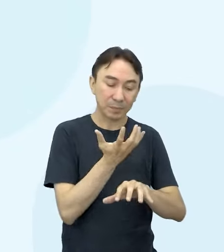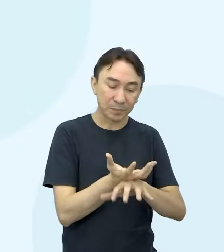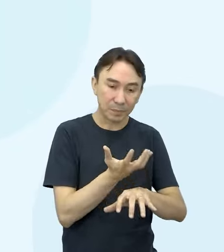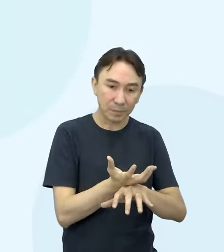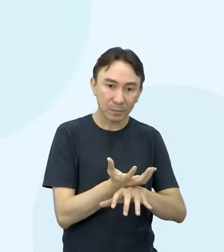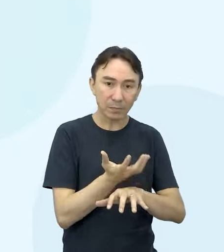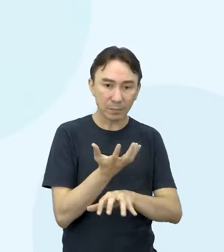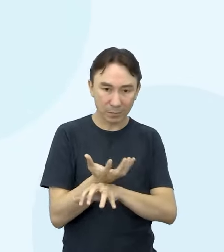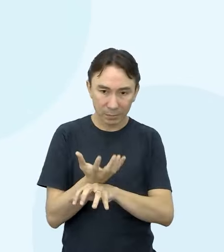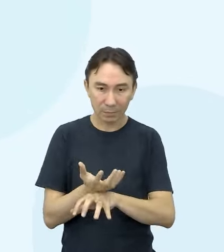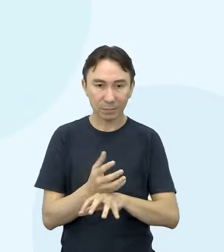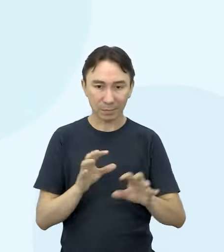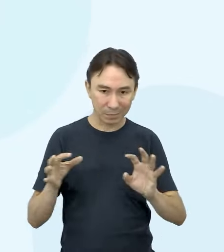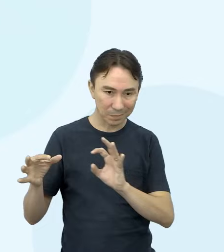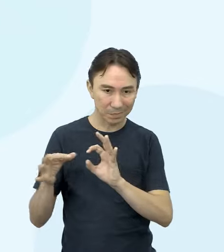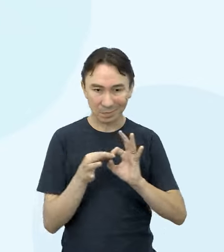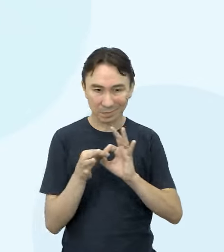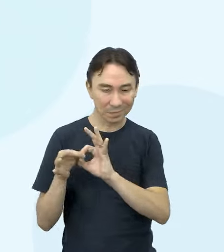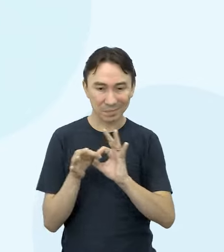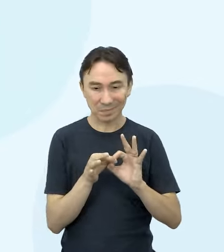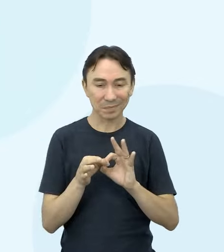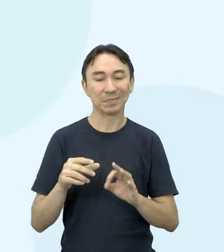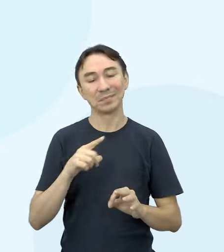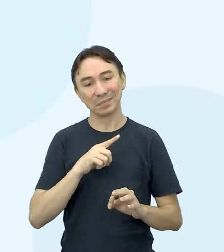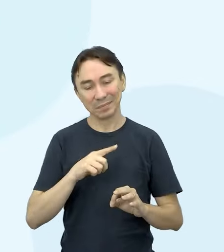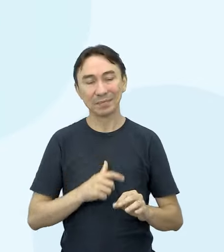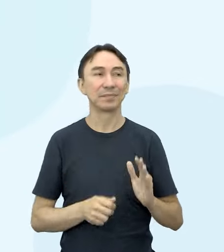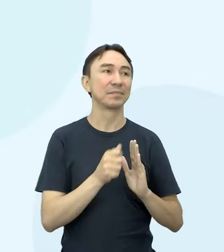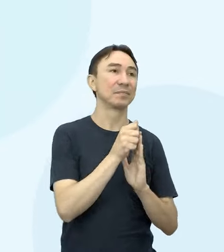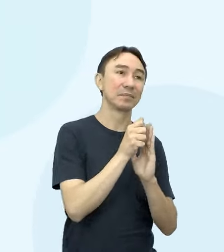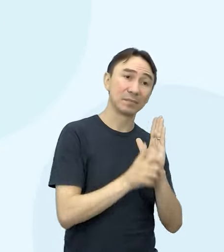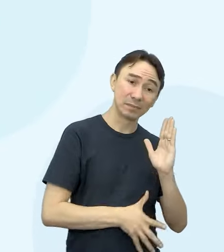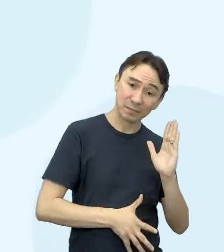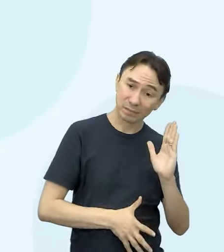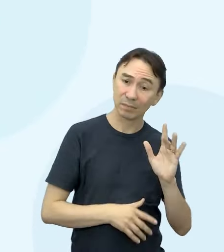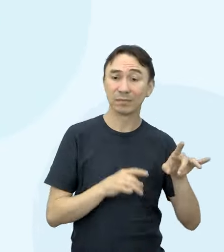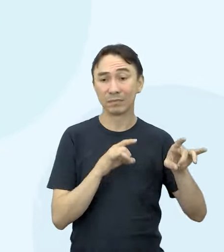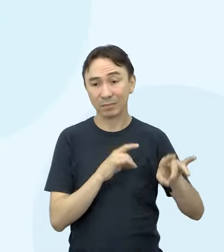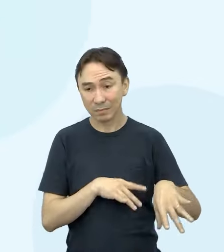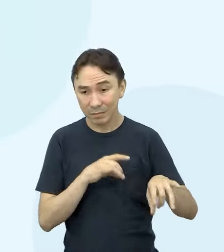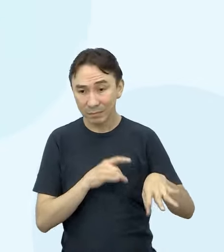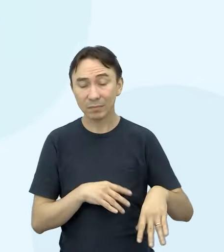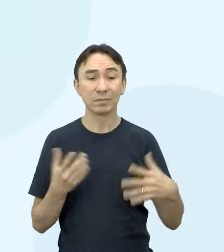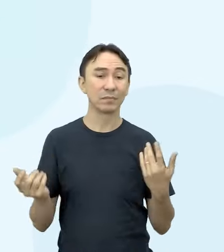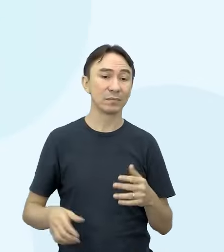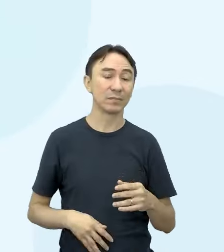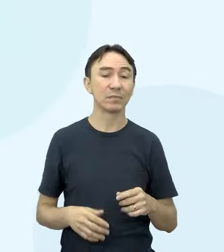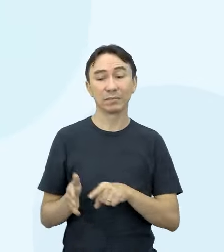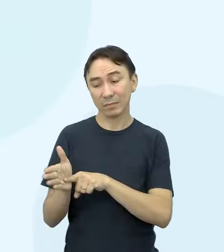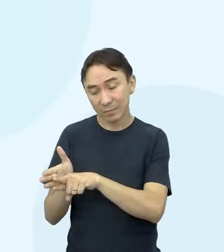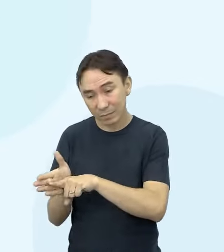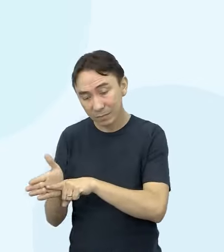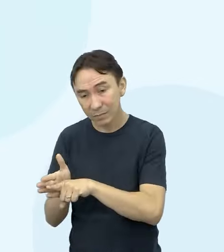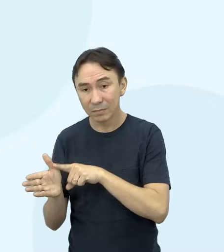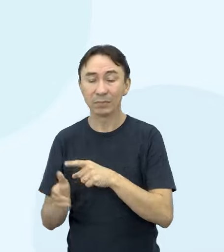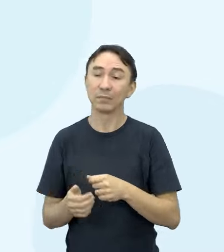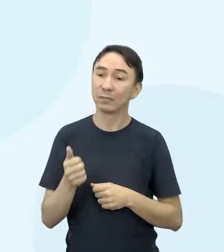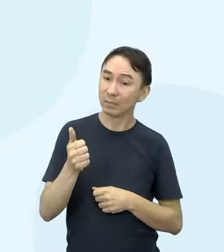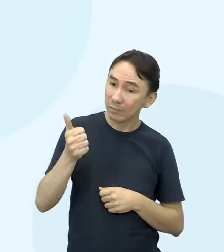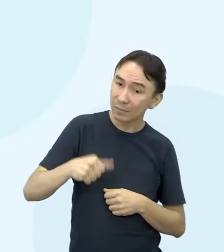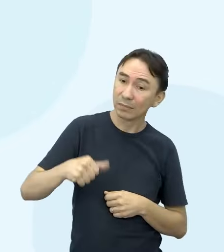né, por meio das atividades, de metodologia, de comunicação de pesquisa, de avaliação,